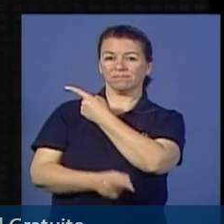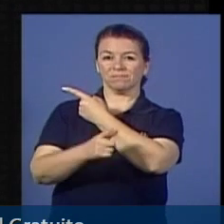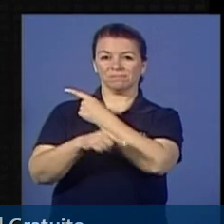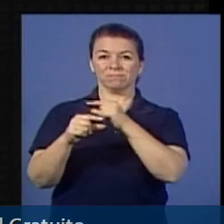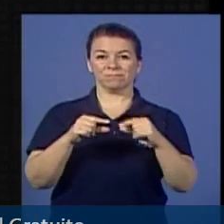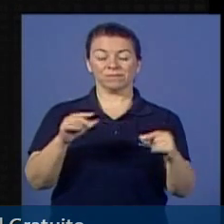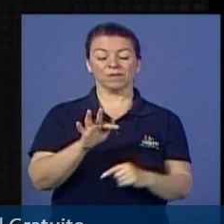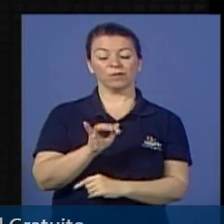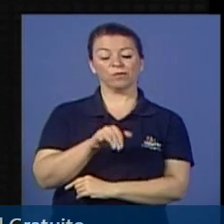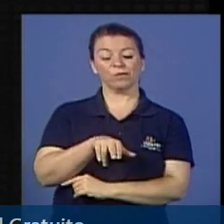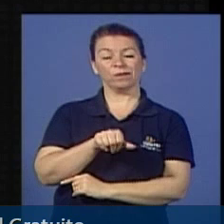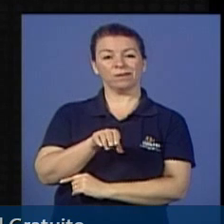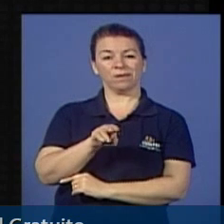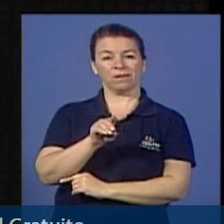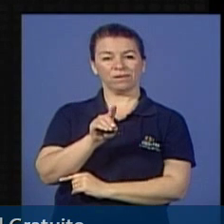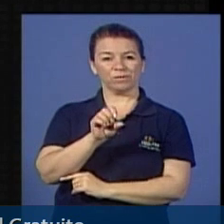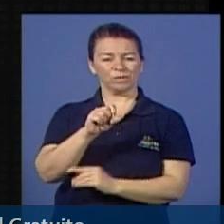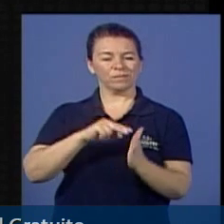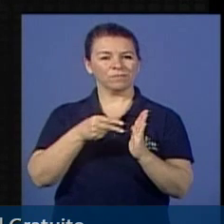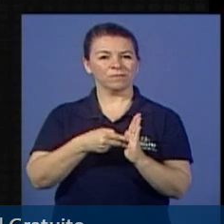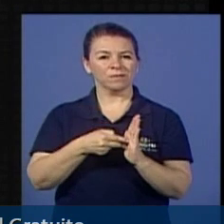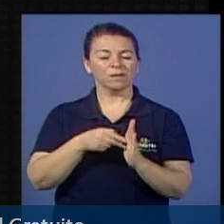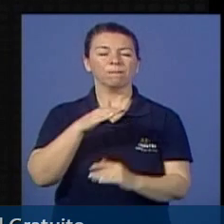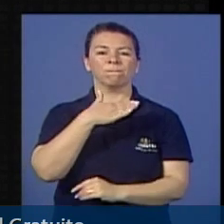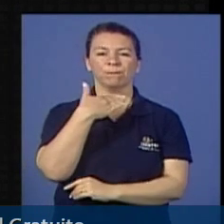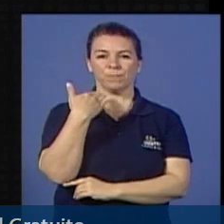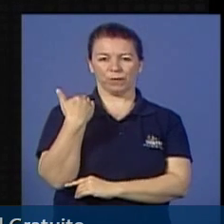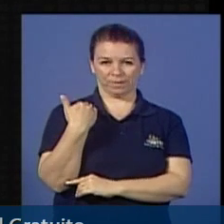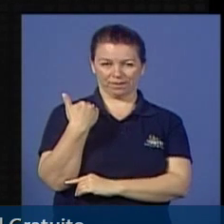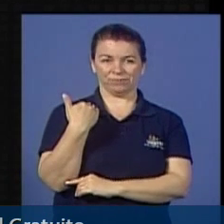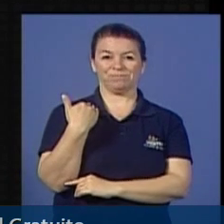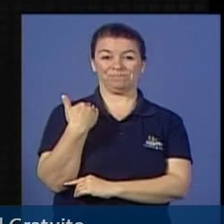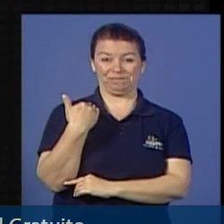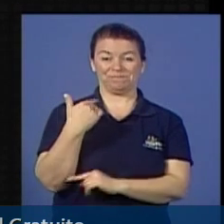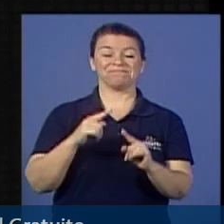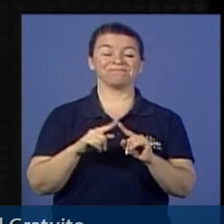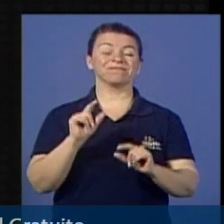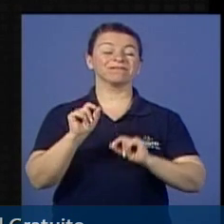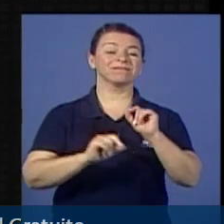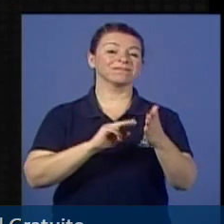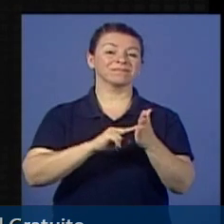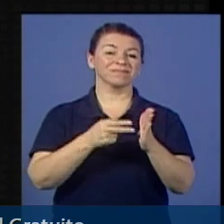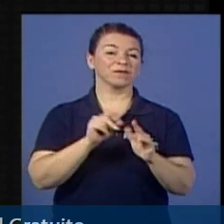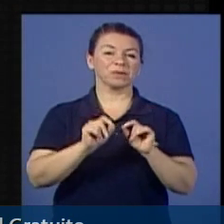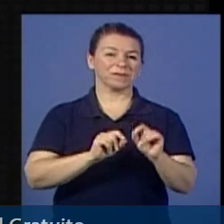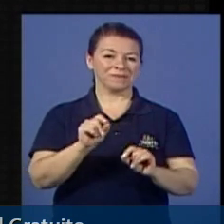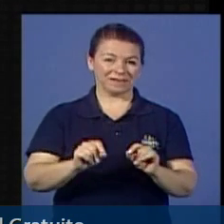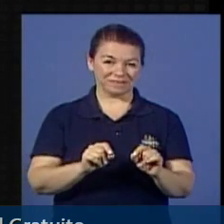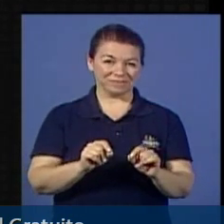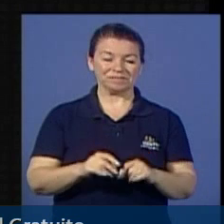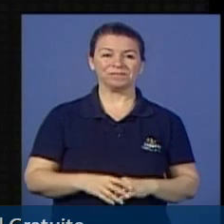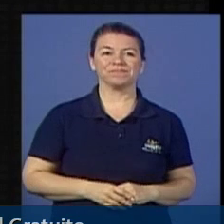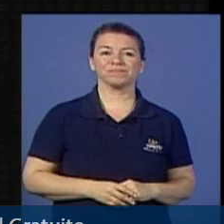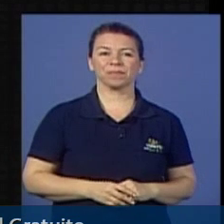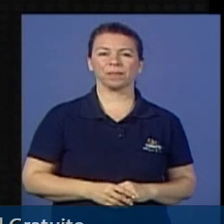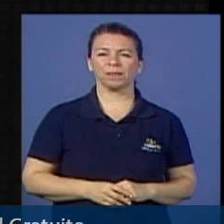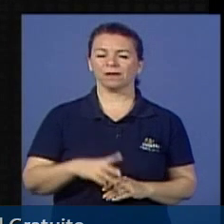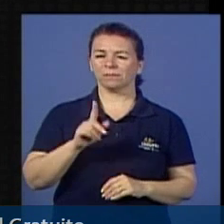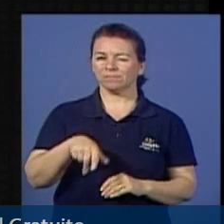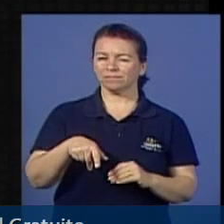mortos. Beleza? Bem, vamos adiante. Vamos ver o que que isto quer dizer. Vamos lá? A